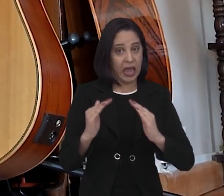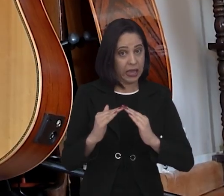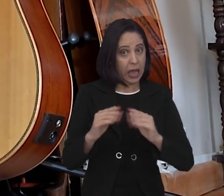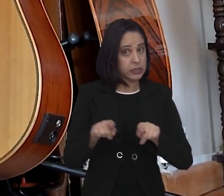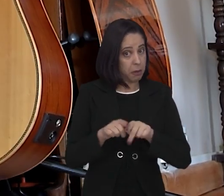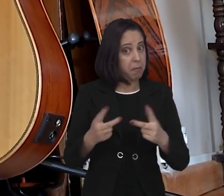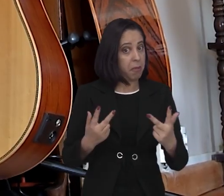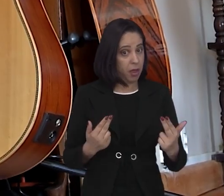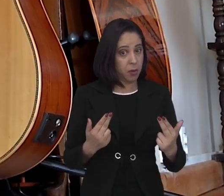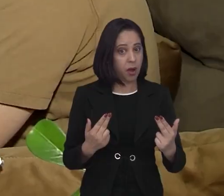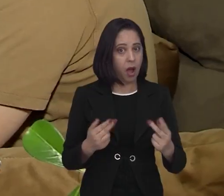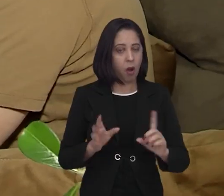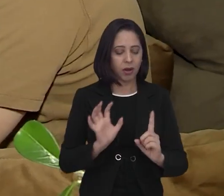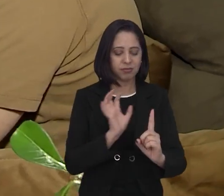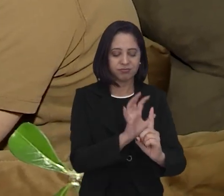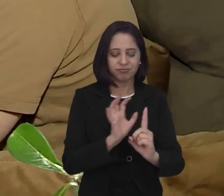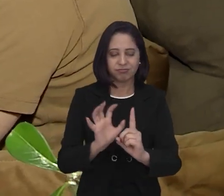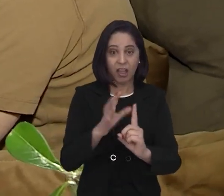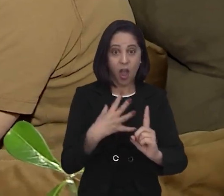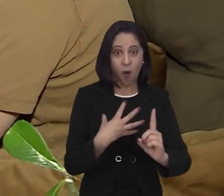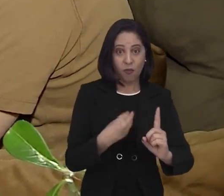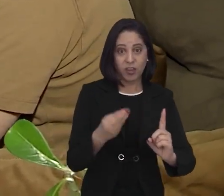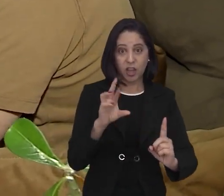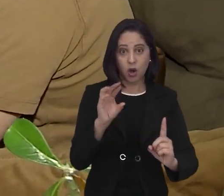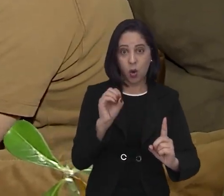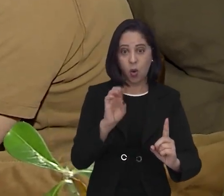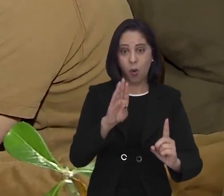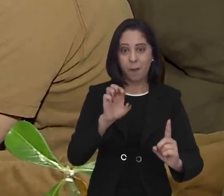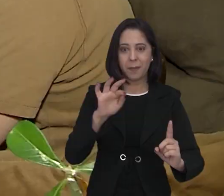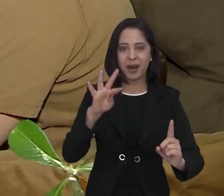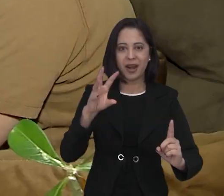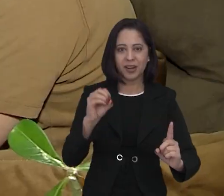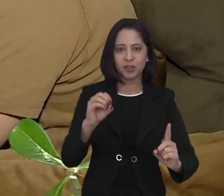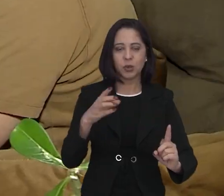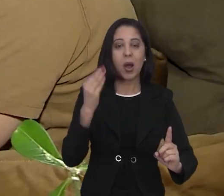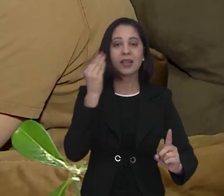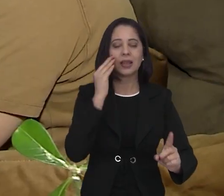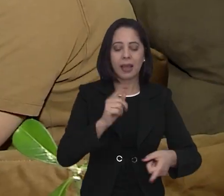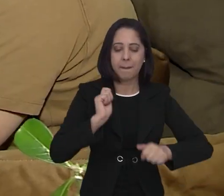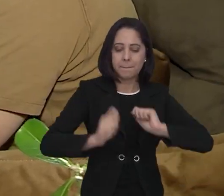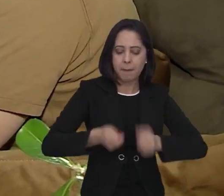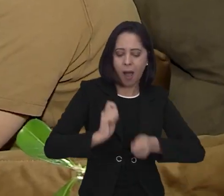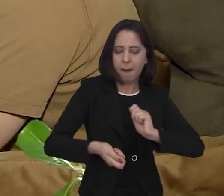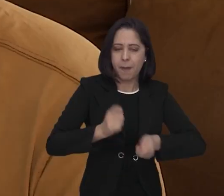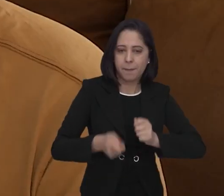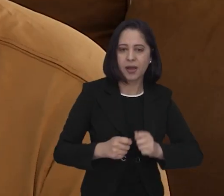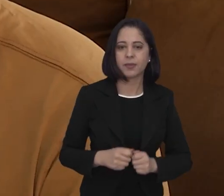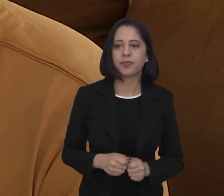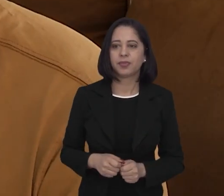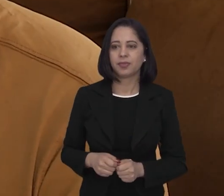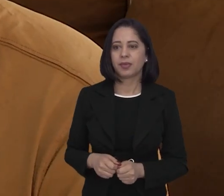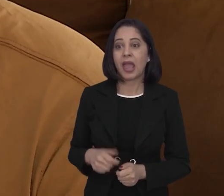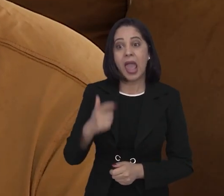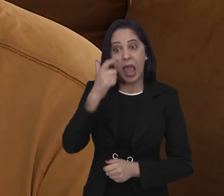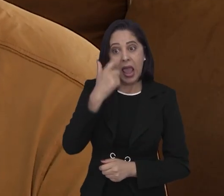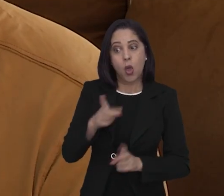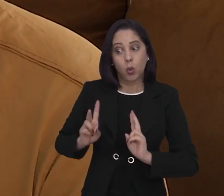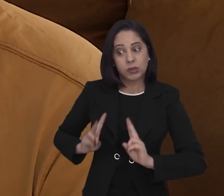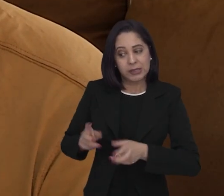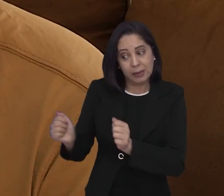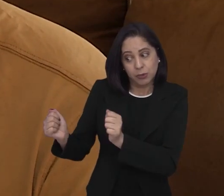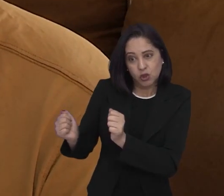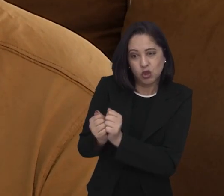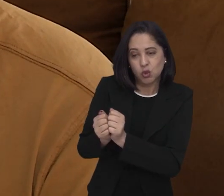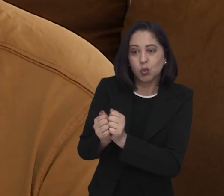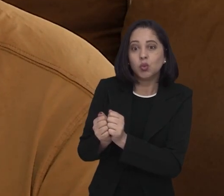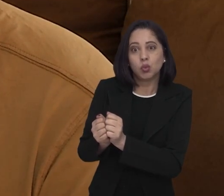casa não foi diferente. Inspirou o filho, Roberto, a tentar os primeiros batuques na bateria. Eu convivia, né, com os músicos,